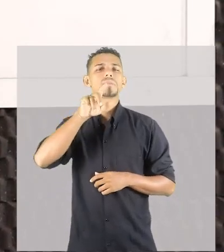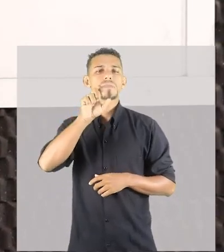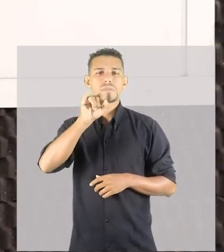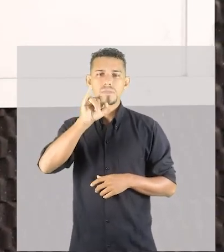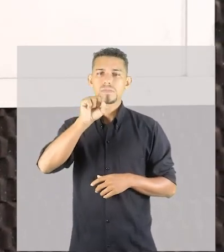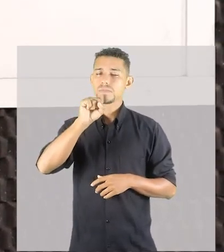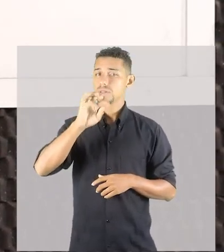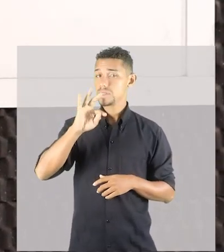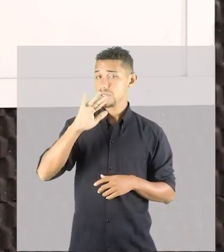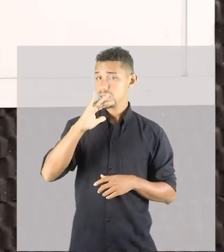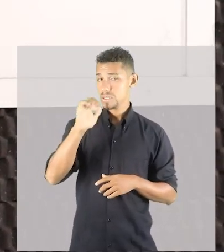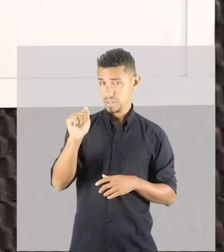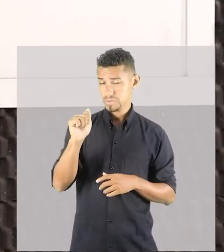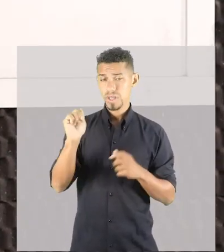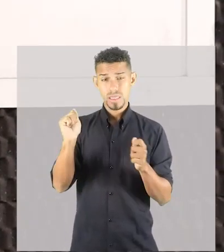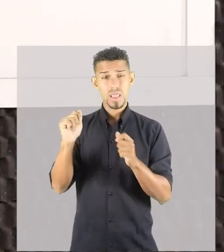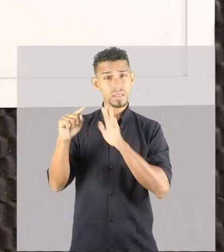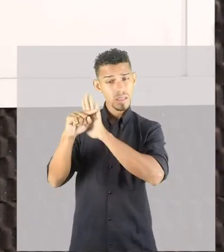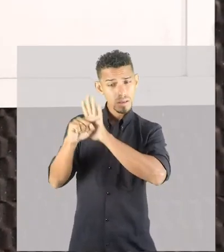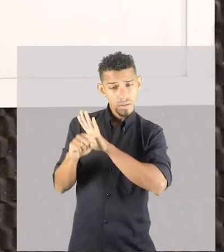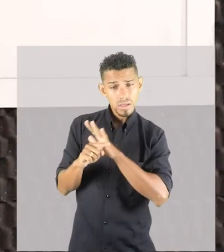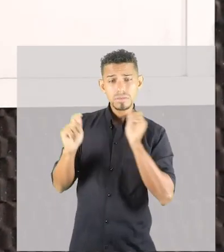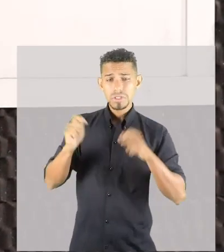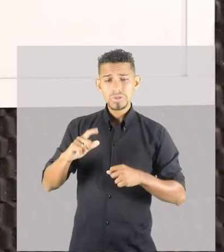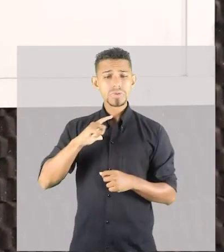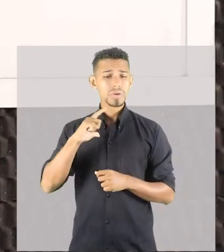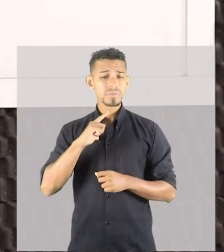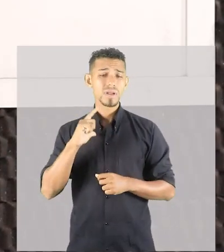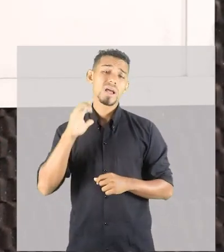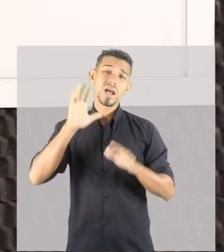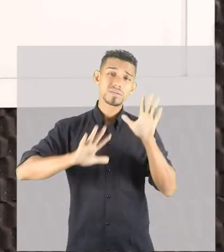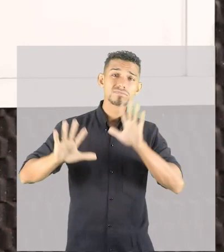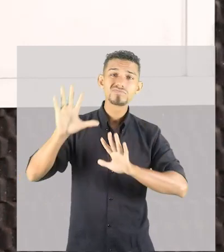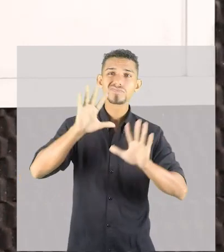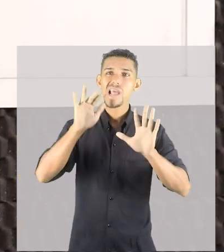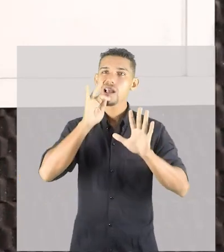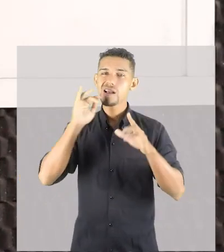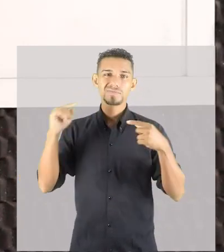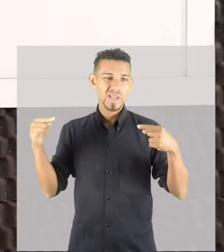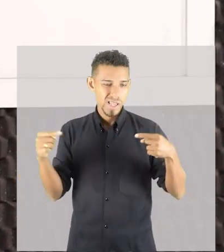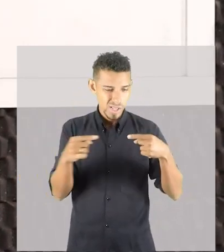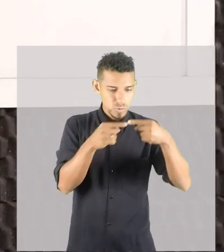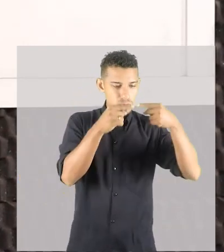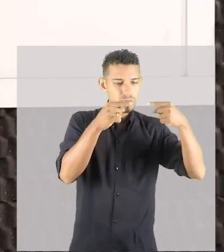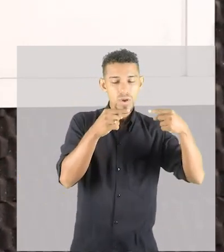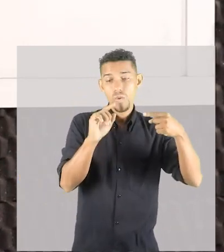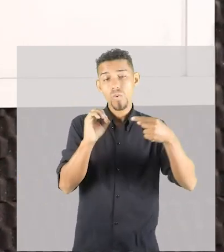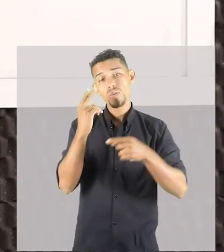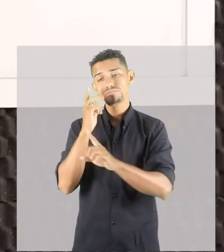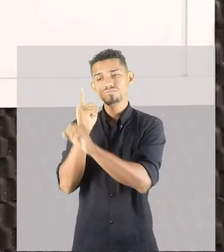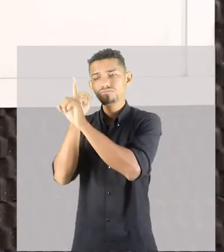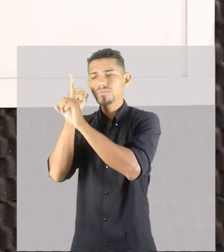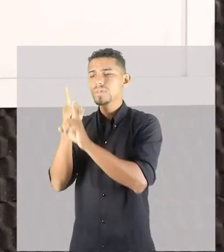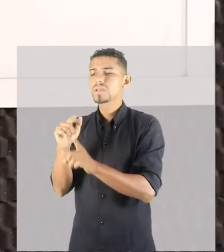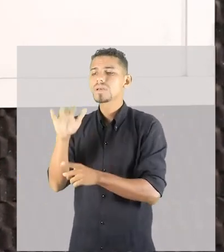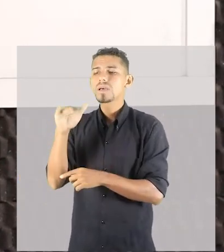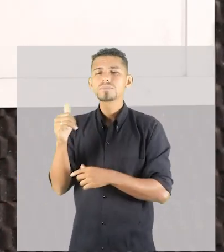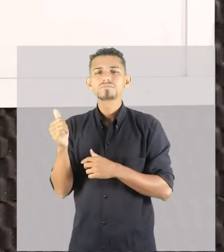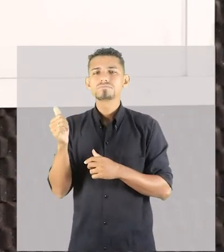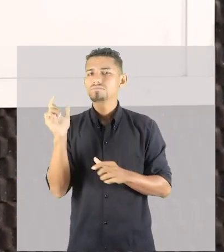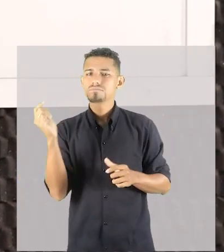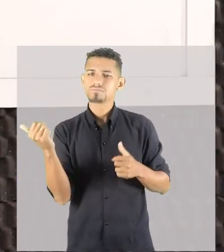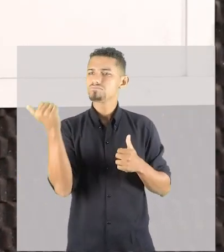ali nas nossas questões, eu realmente tenho que geralmente fazer um cruzamento ou identificar quem está